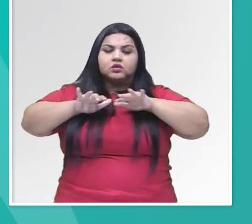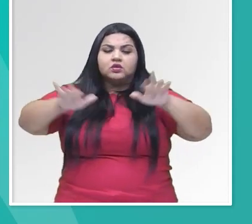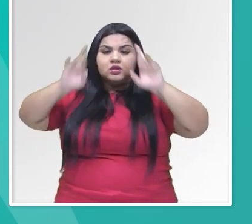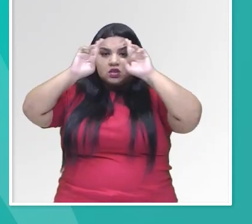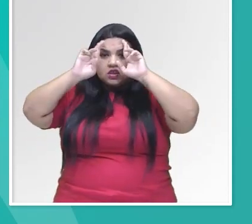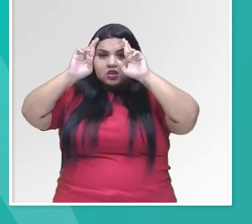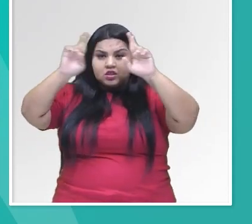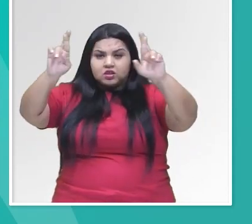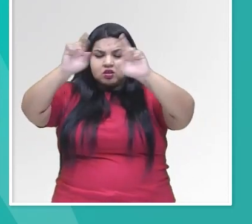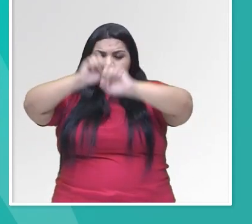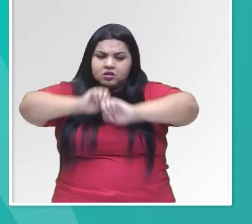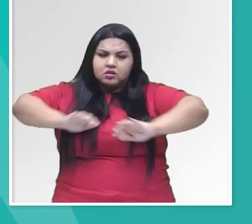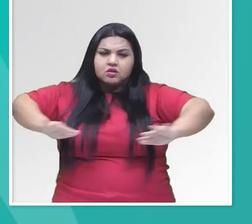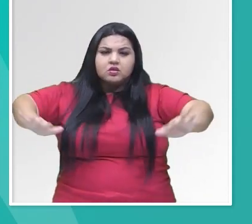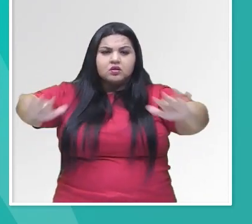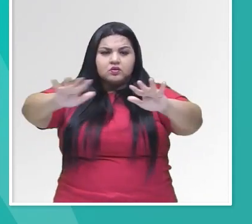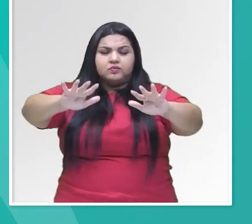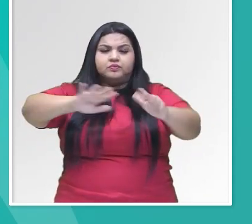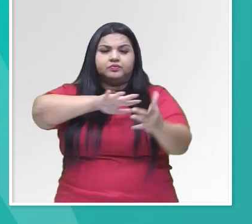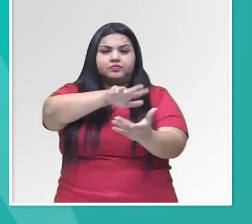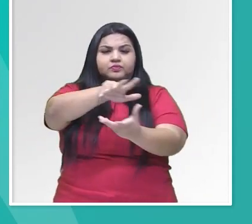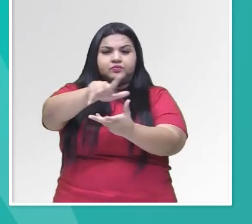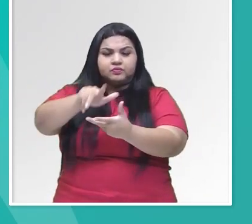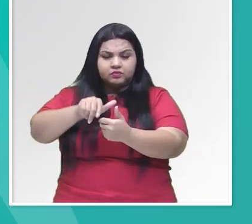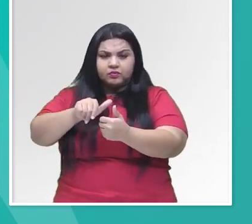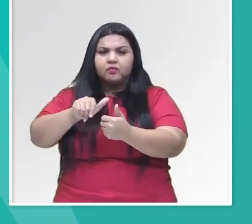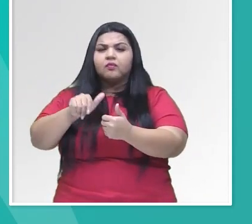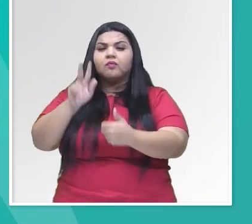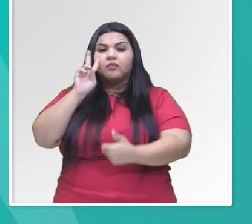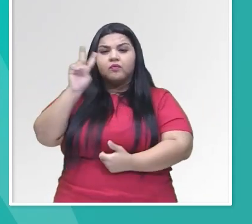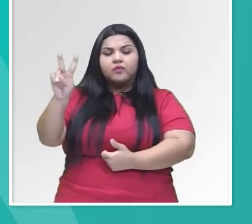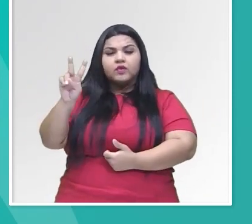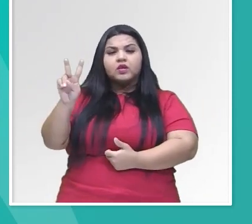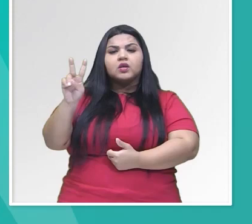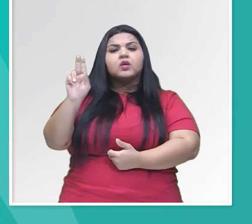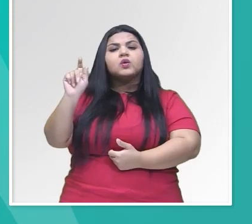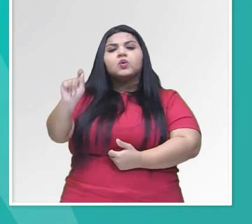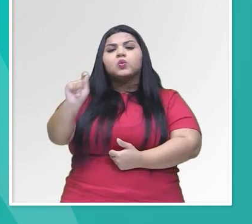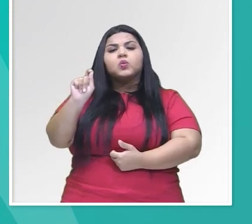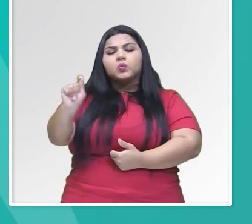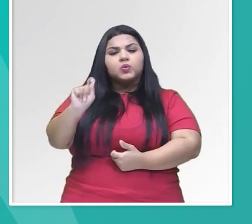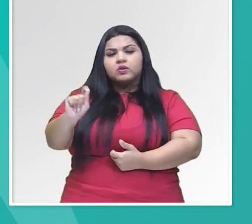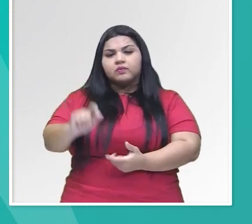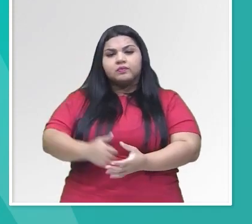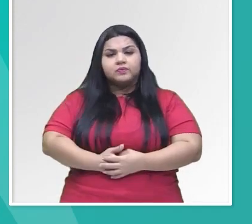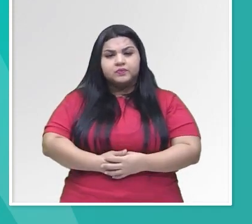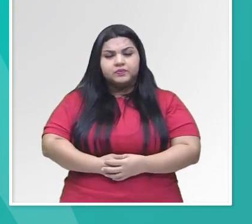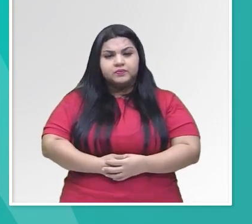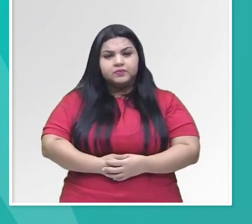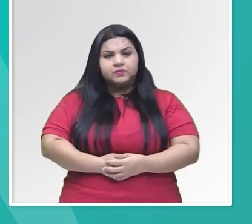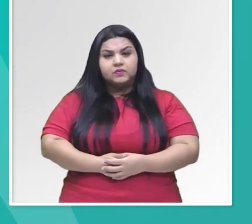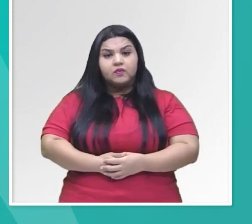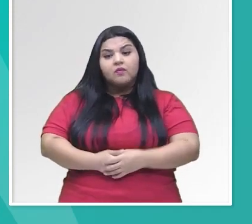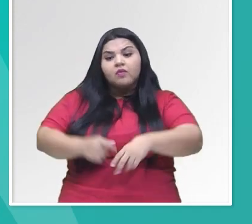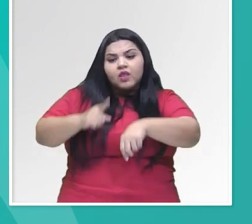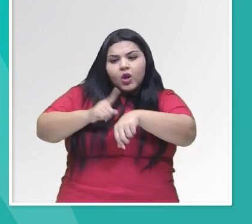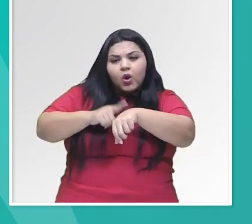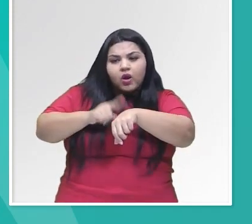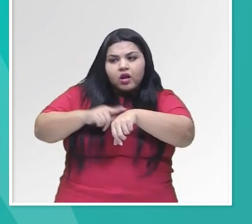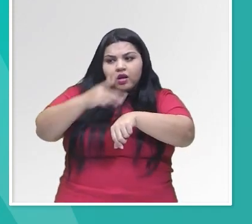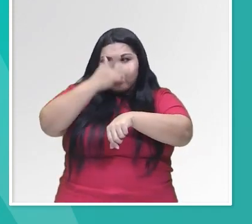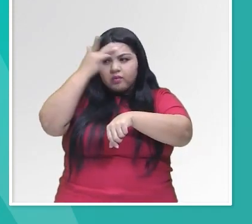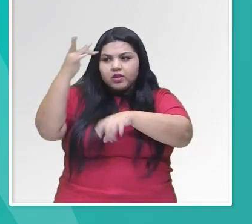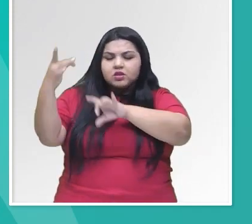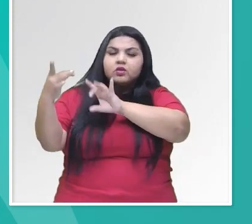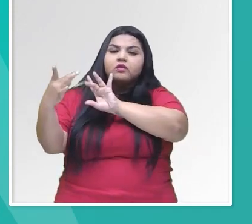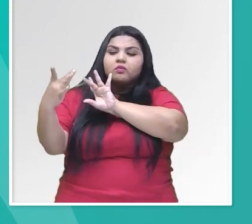respeito que estabelecemos com o mundo. Vejam bem, o que é isso aí? No momento que o outro me dá um